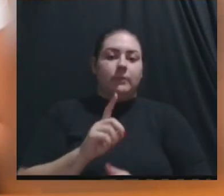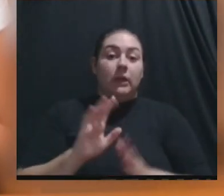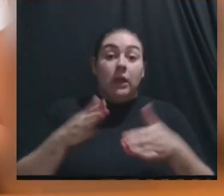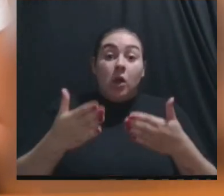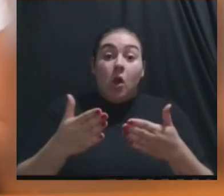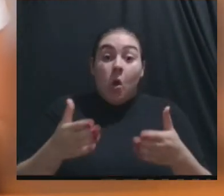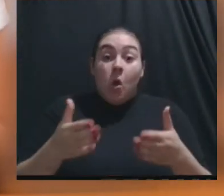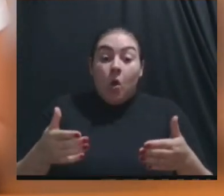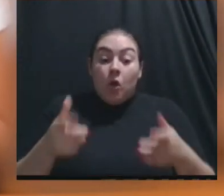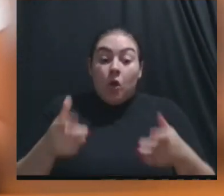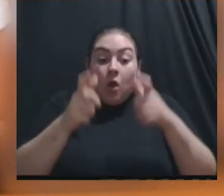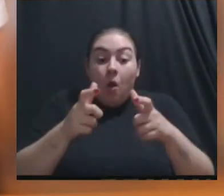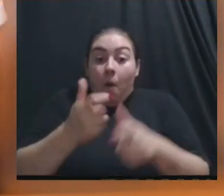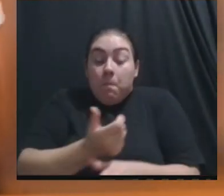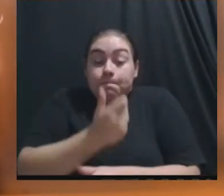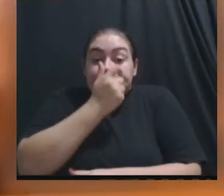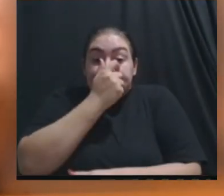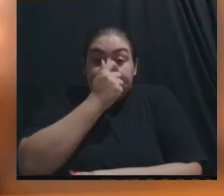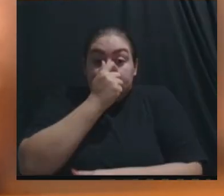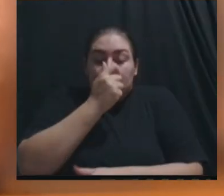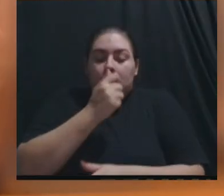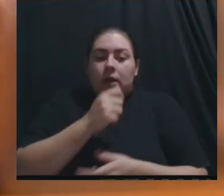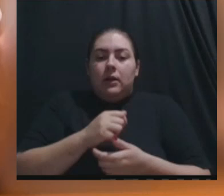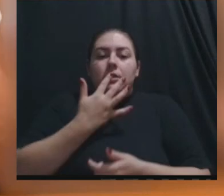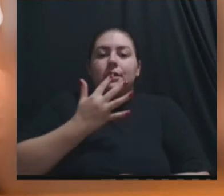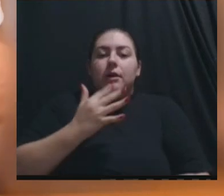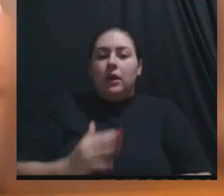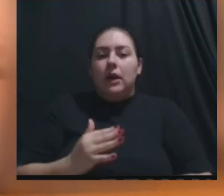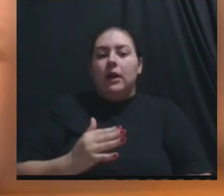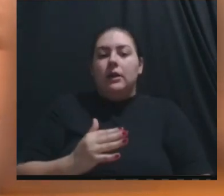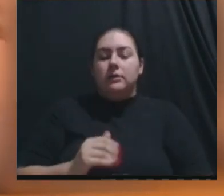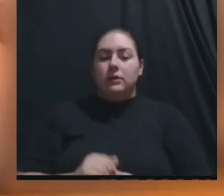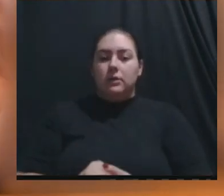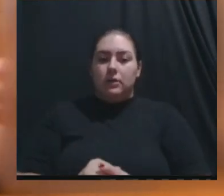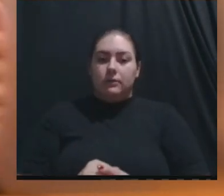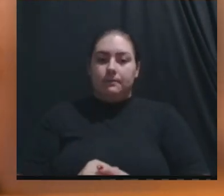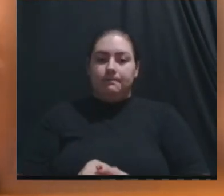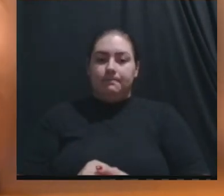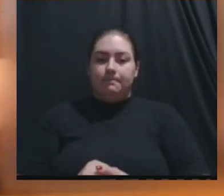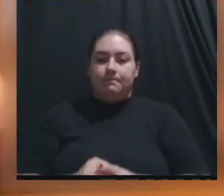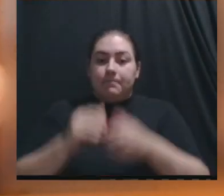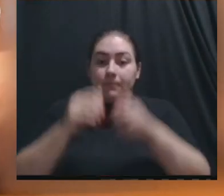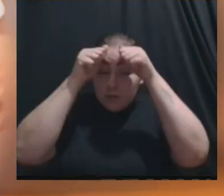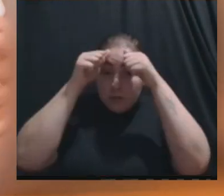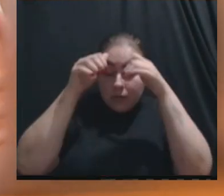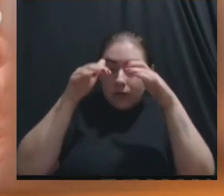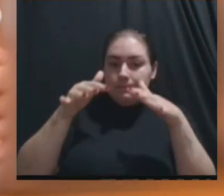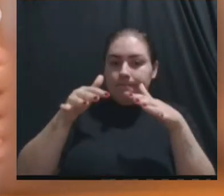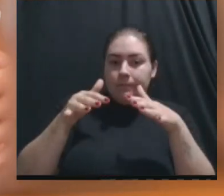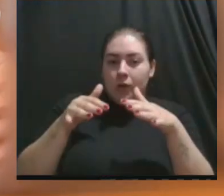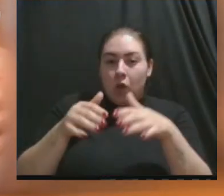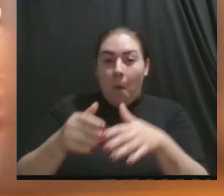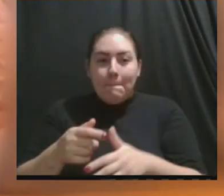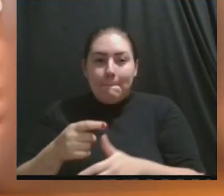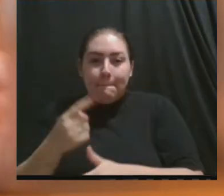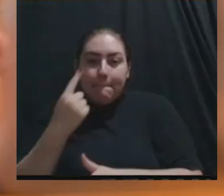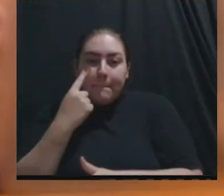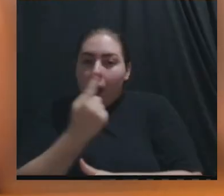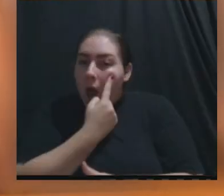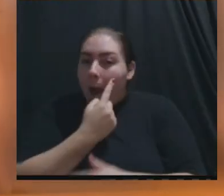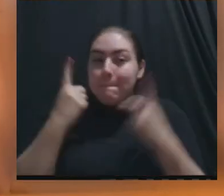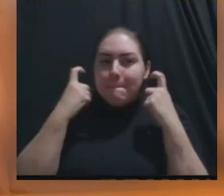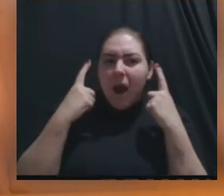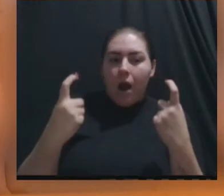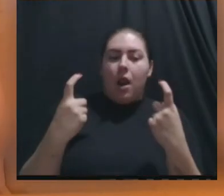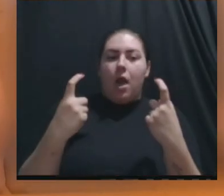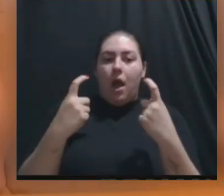crianças neurodivergentes, o excesso dos estímulos, que é visual, barulho, movimentação, falta